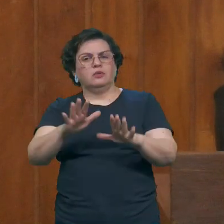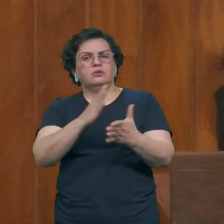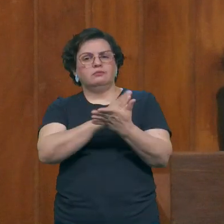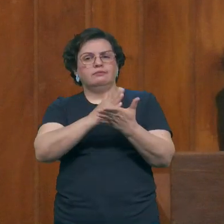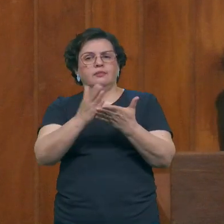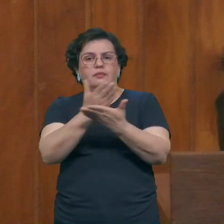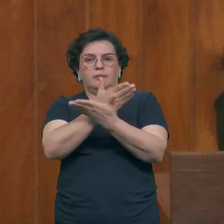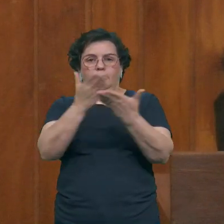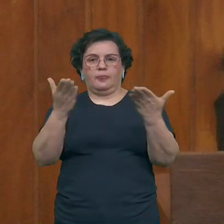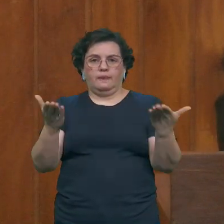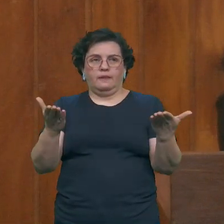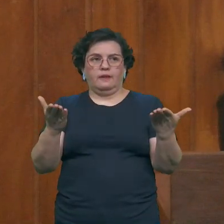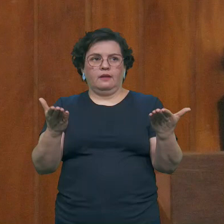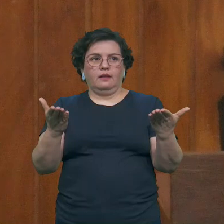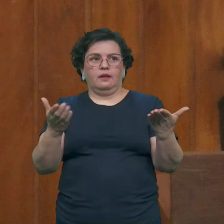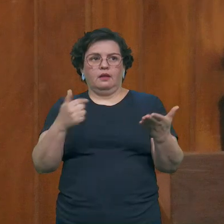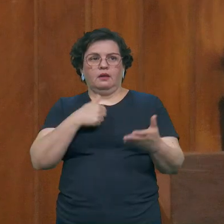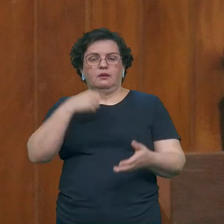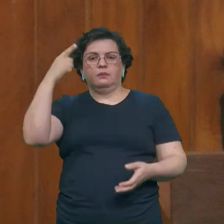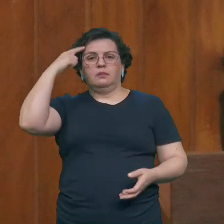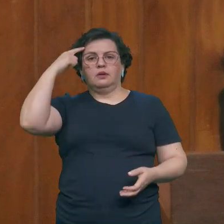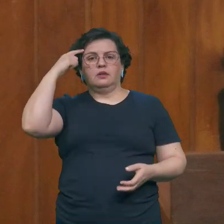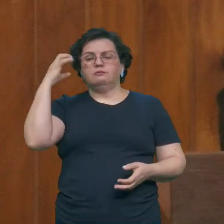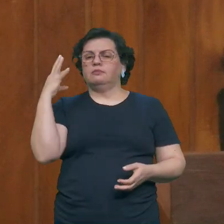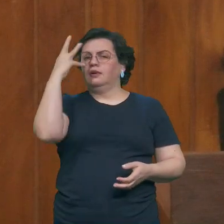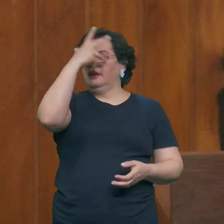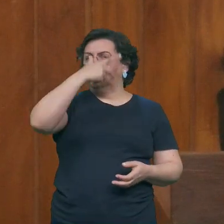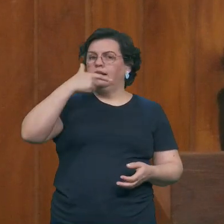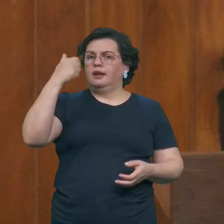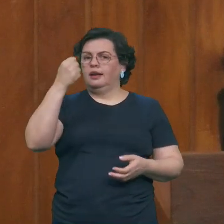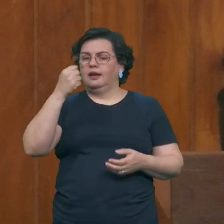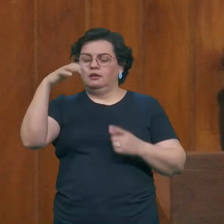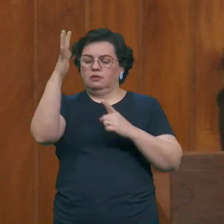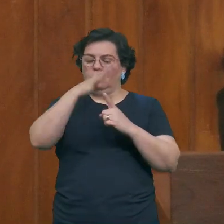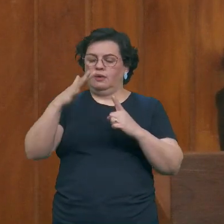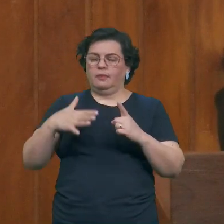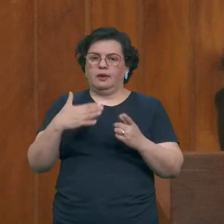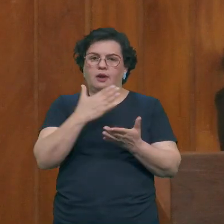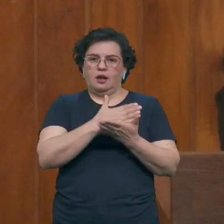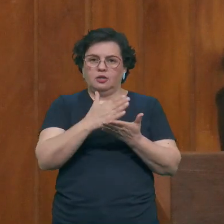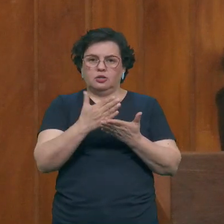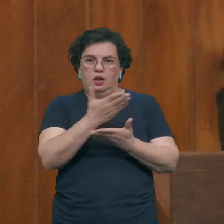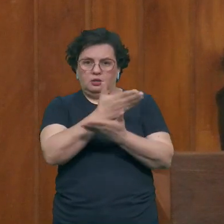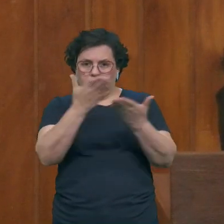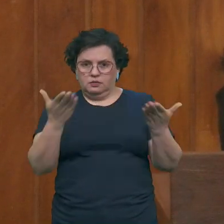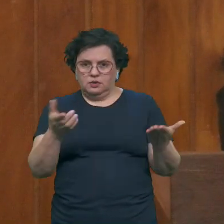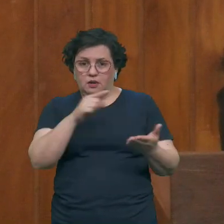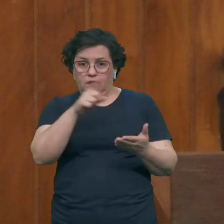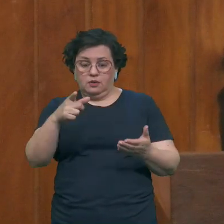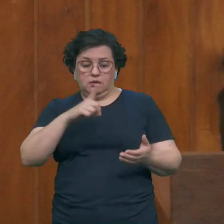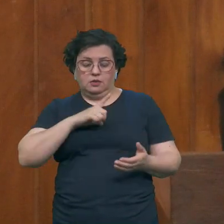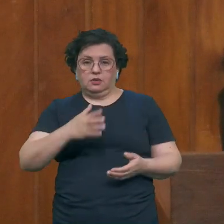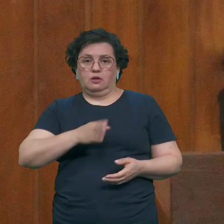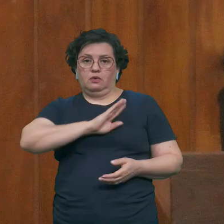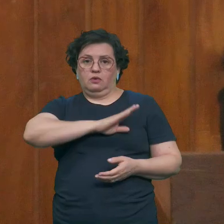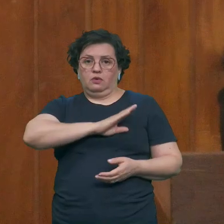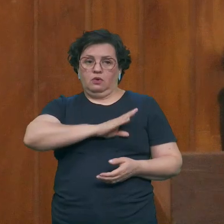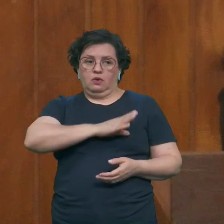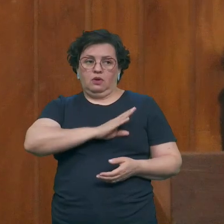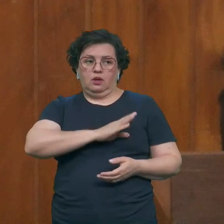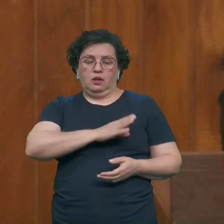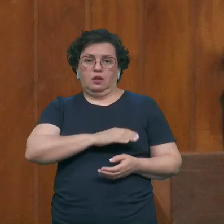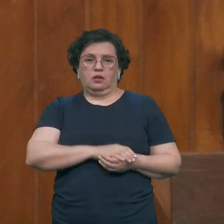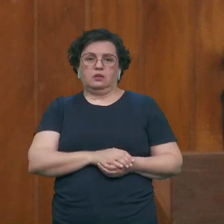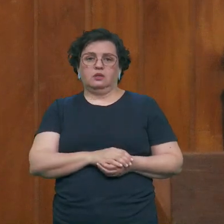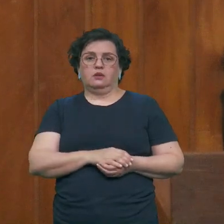de vocês. Eu acho que foi linda a homenagem de cada um e que vocês carreguem no coraçãozinho de vocês,